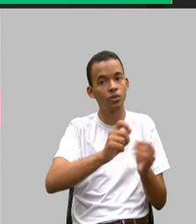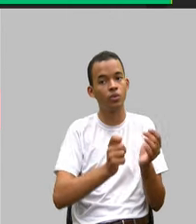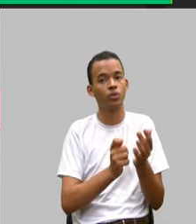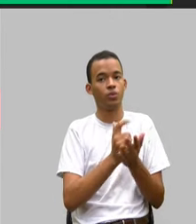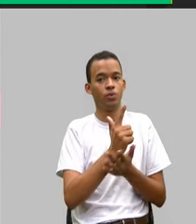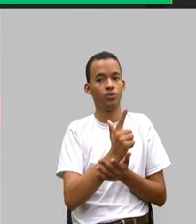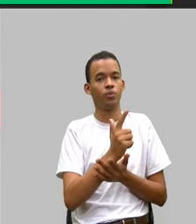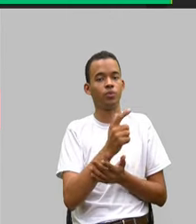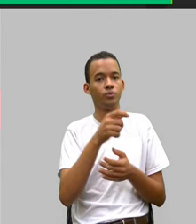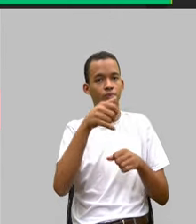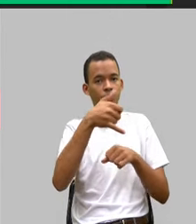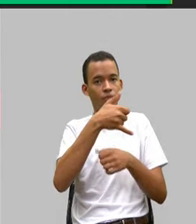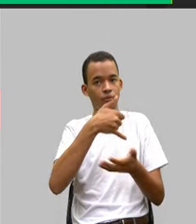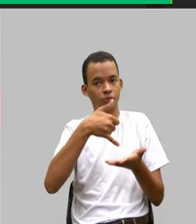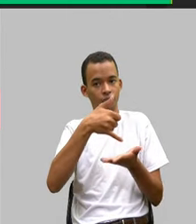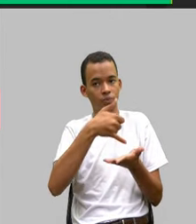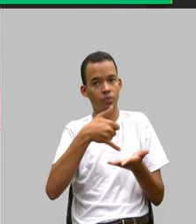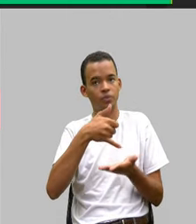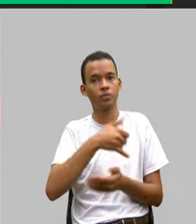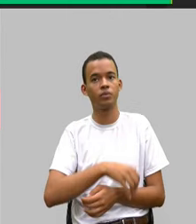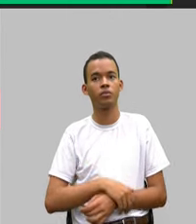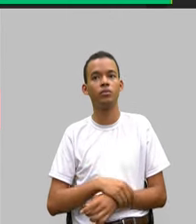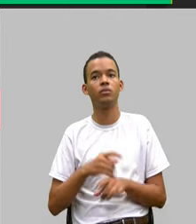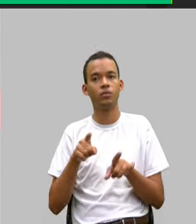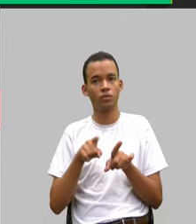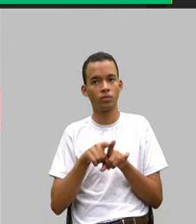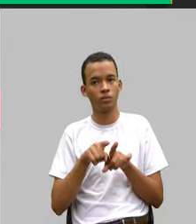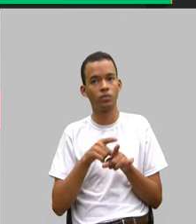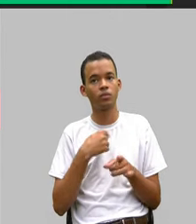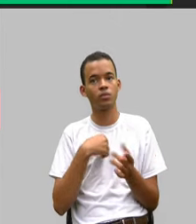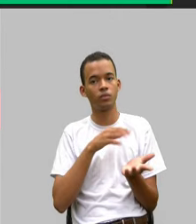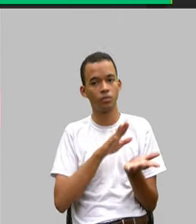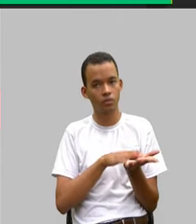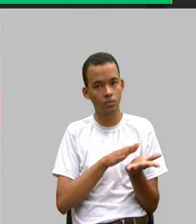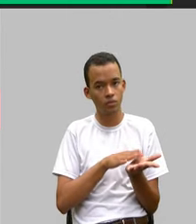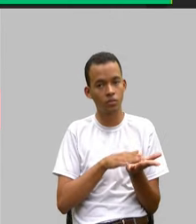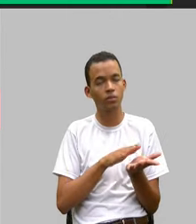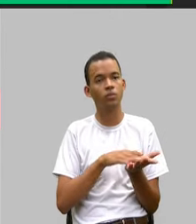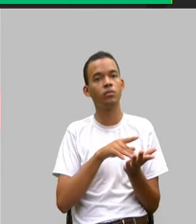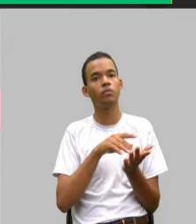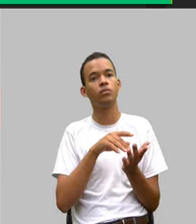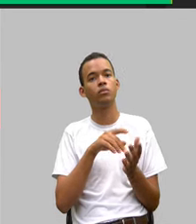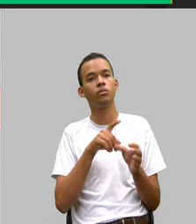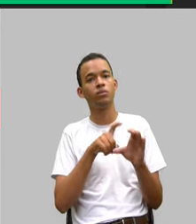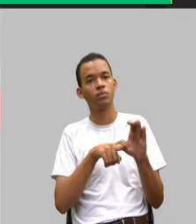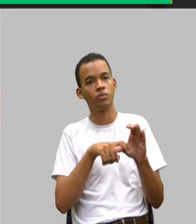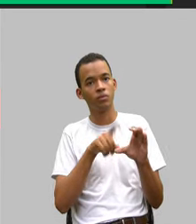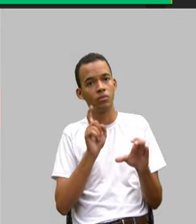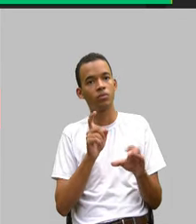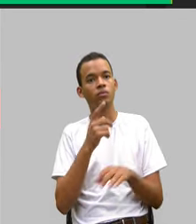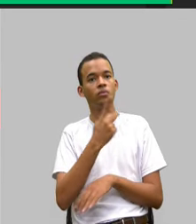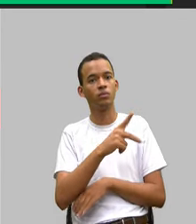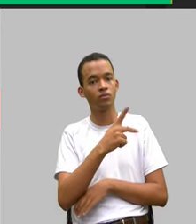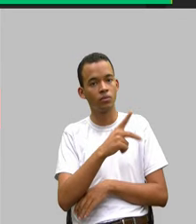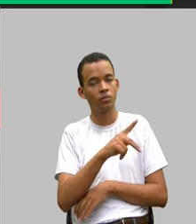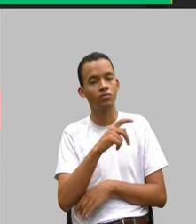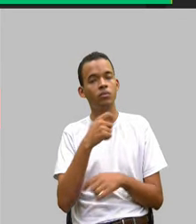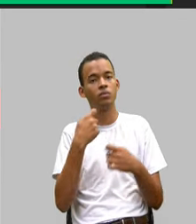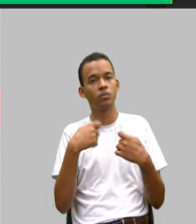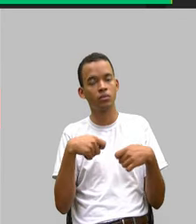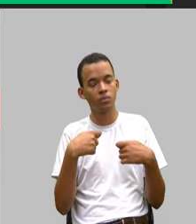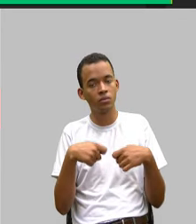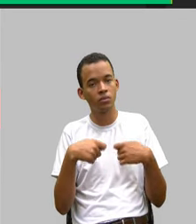parabenizei trouxe um reforço positivo aí pela trajetória né a autonomia é algo que a gente precisa dos pacientes no tratamento de cannabis